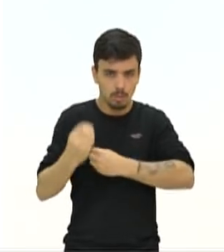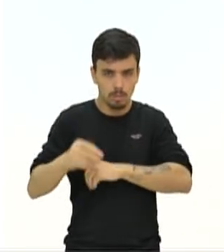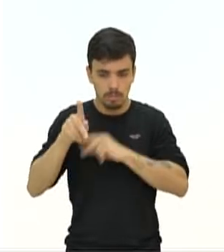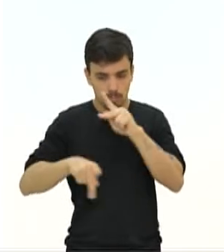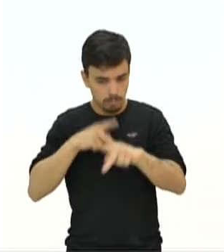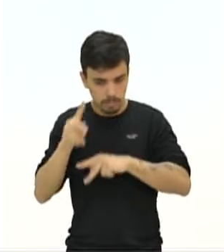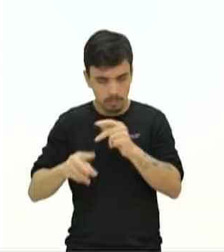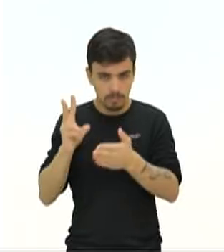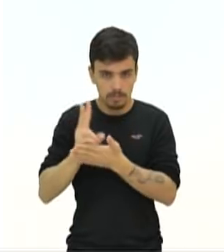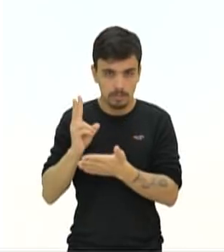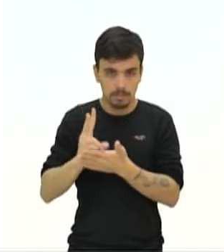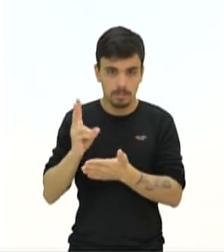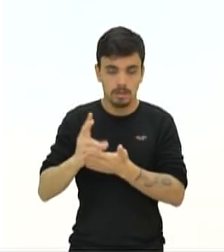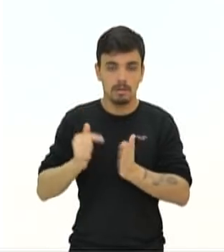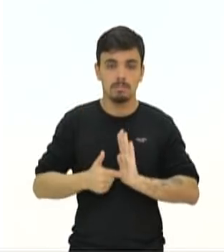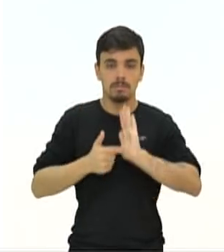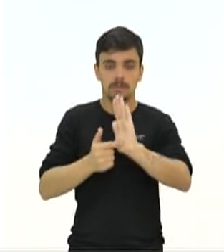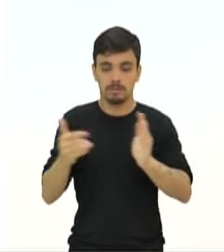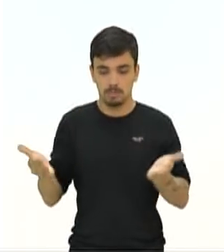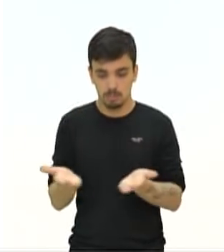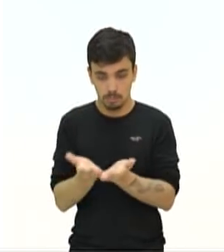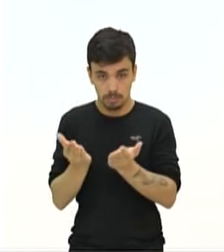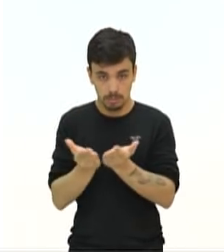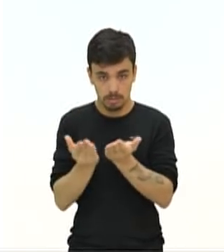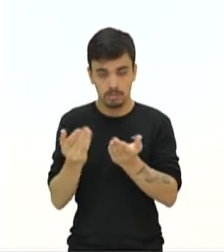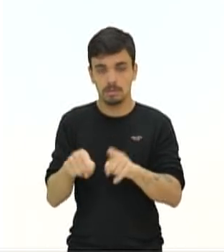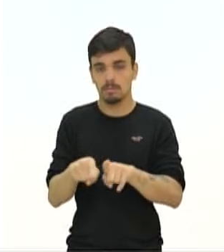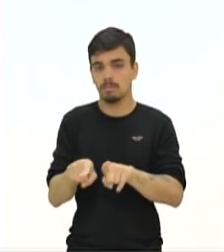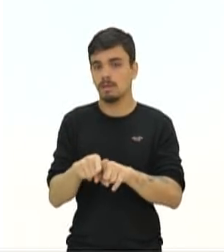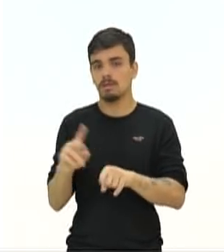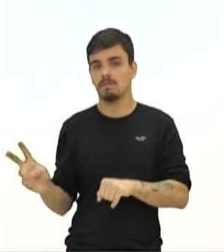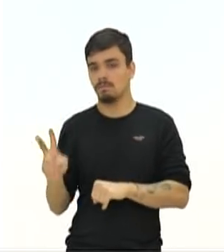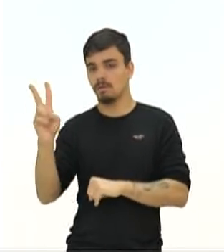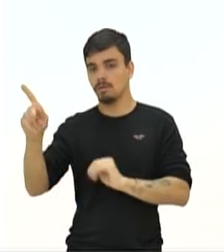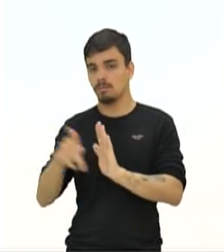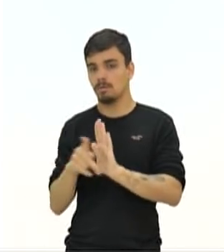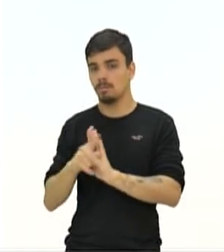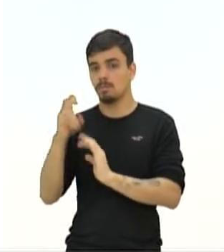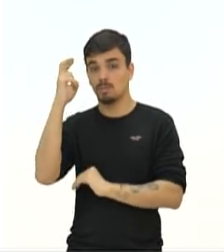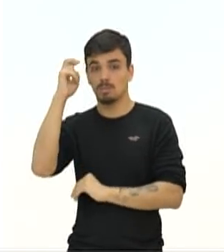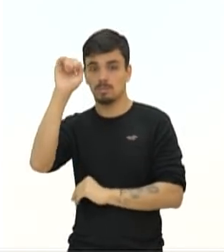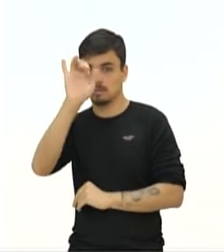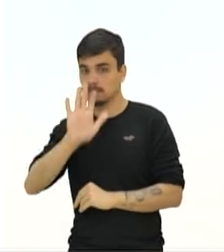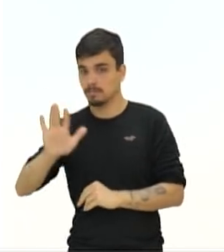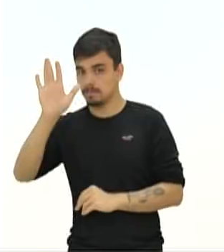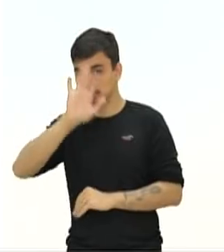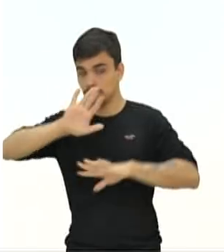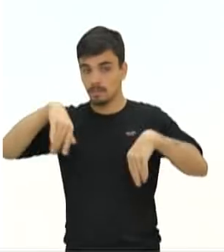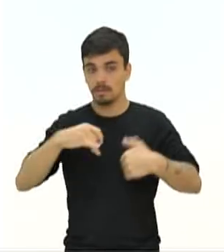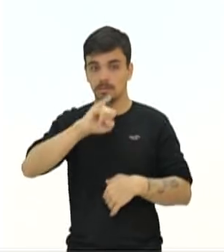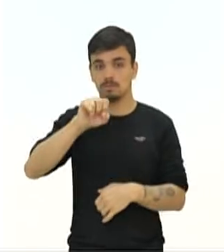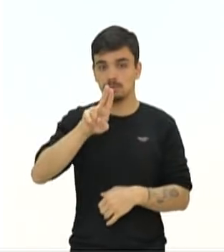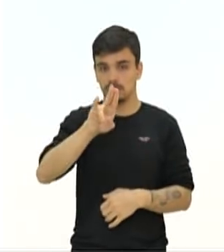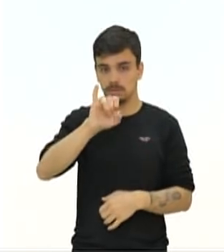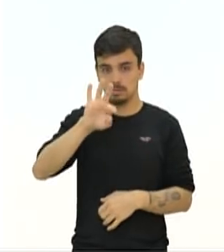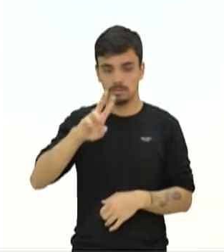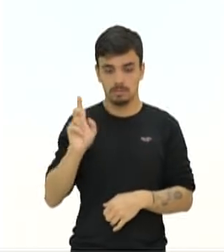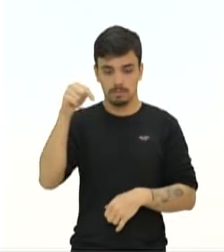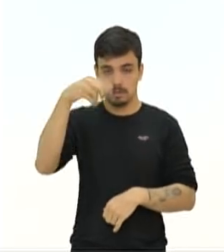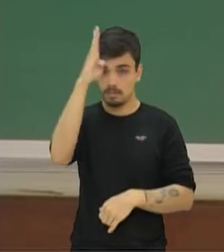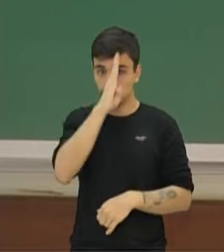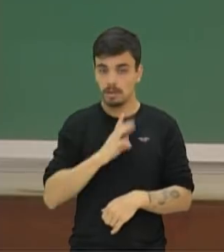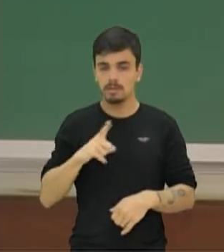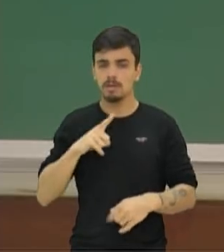o cristianismo e os valores da cultura europeia, né? Então, os jesuítas, né, eles vêm para o Brasil com